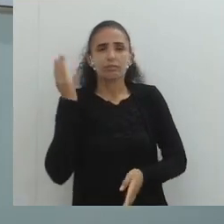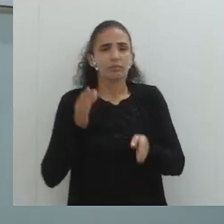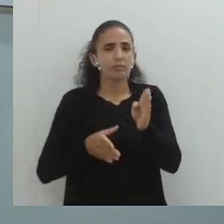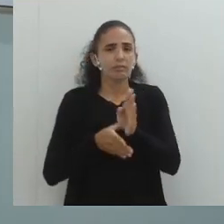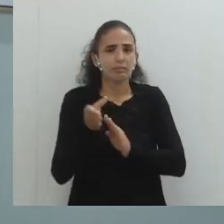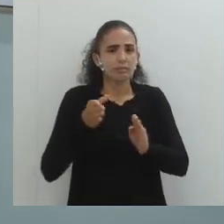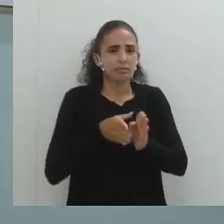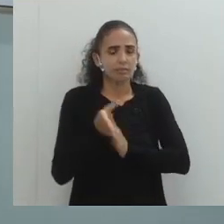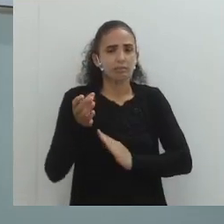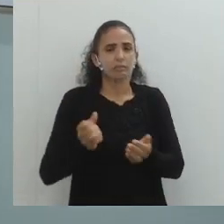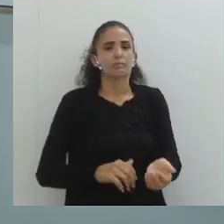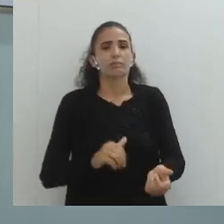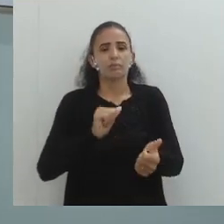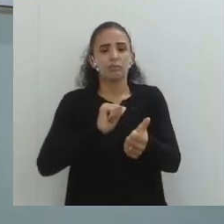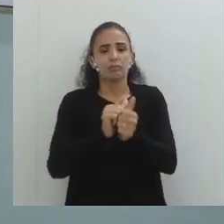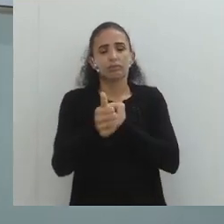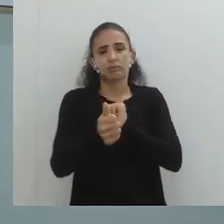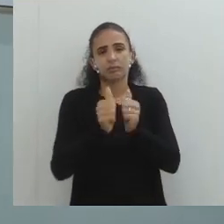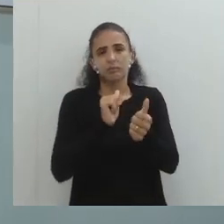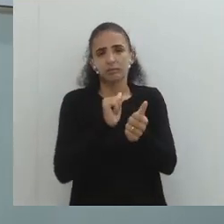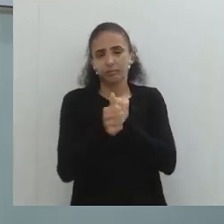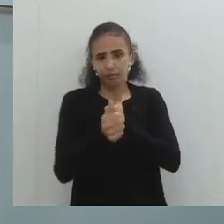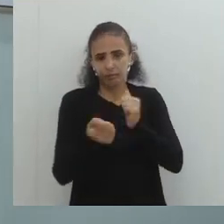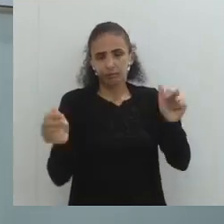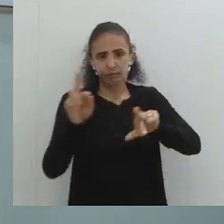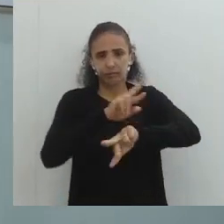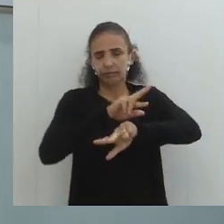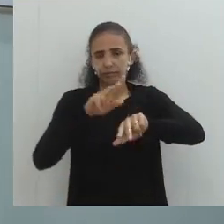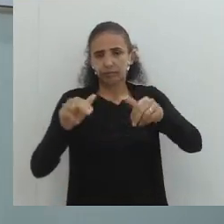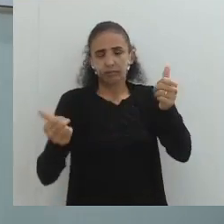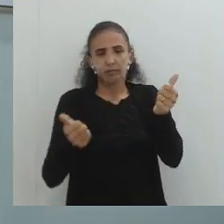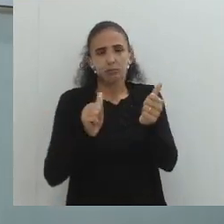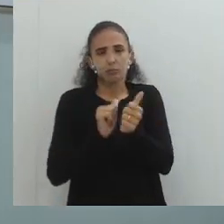do esporte agora. A gente tem agora vários